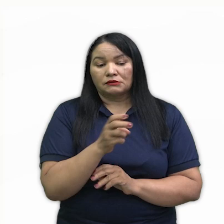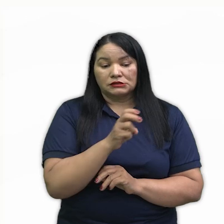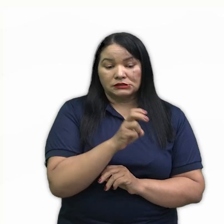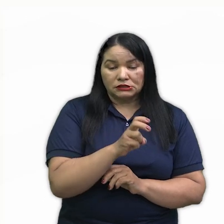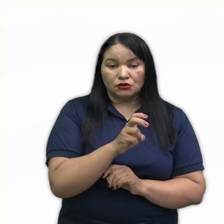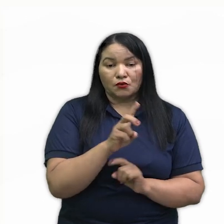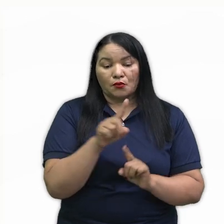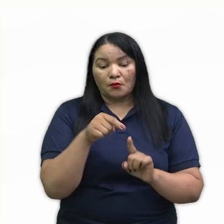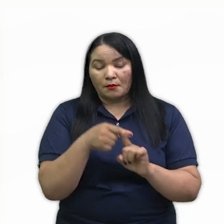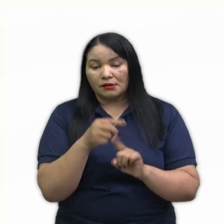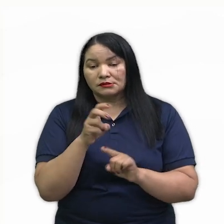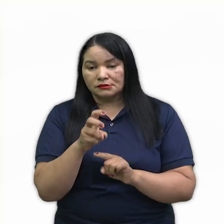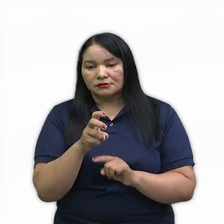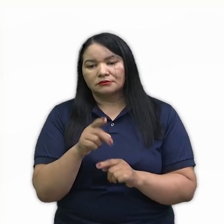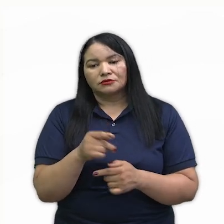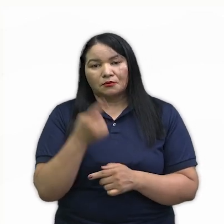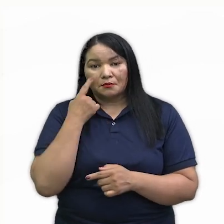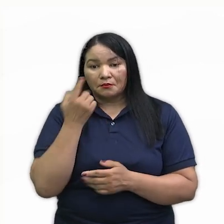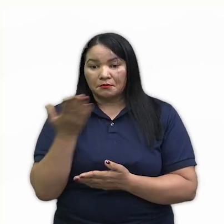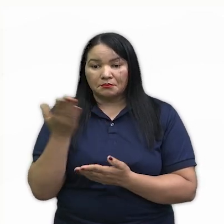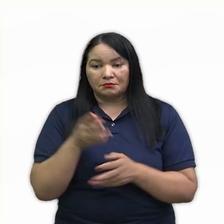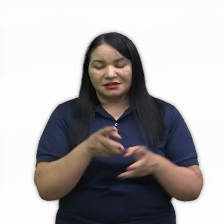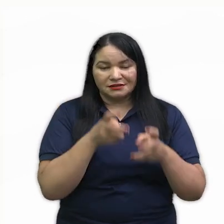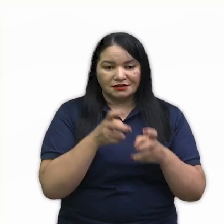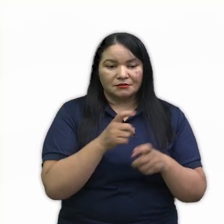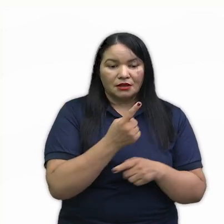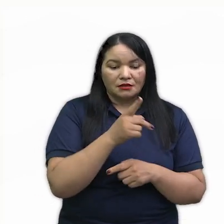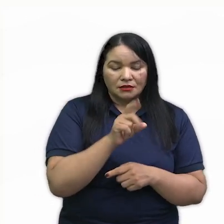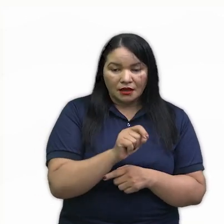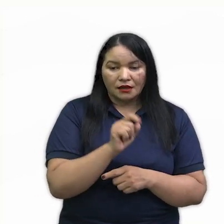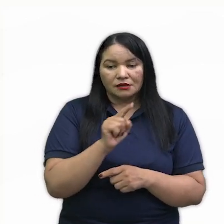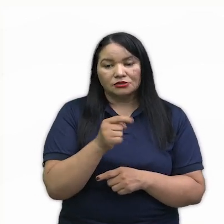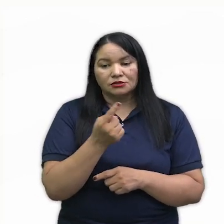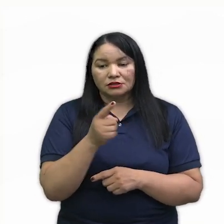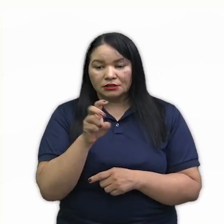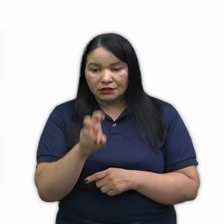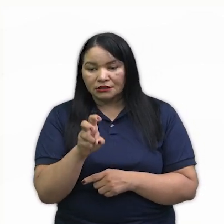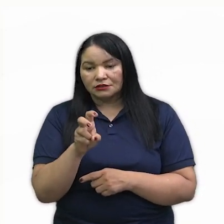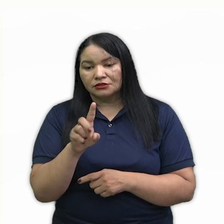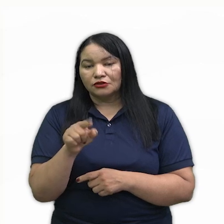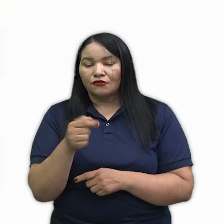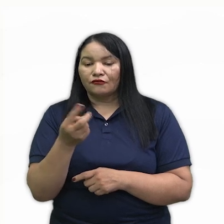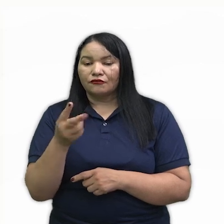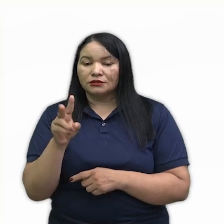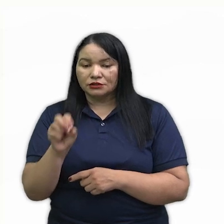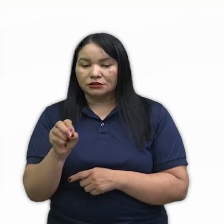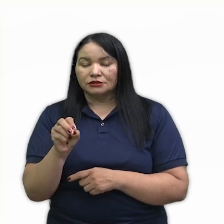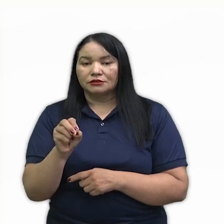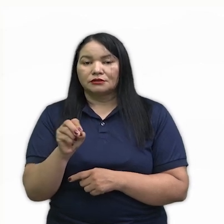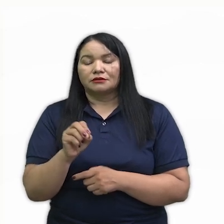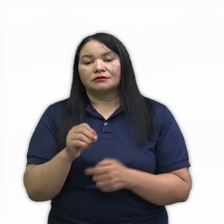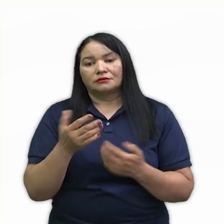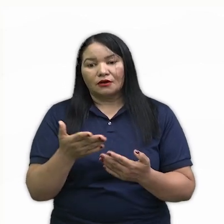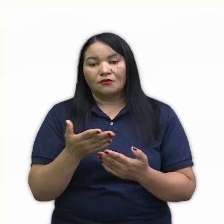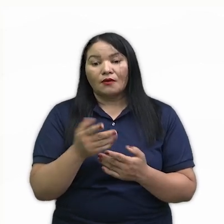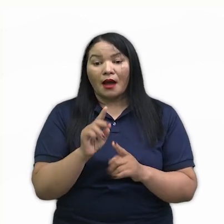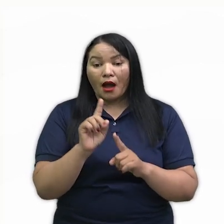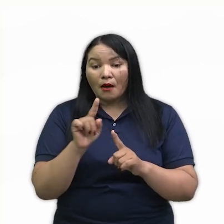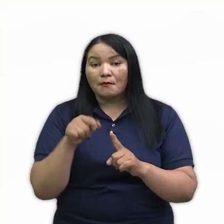5. 10, 15, 20, 25, 30, tá? Então, a próxima senha, nesse caso aqui,